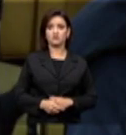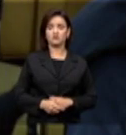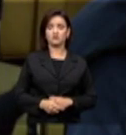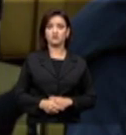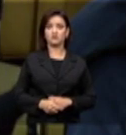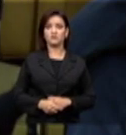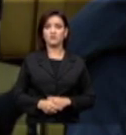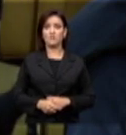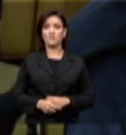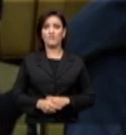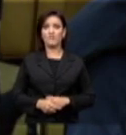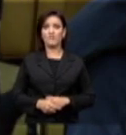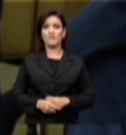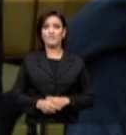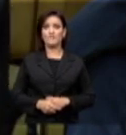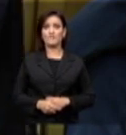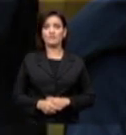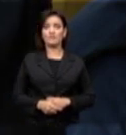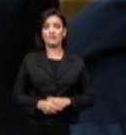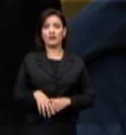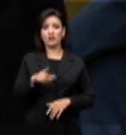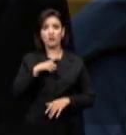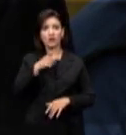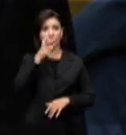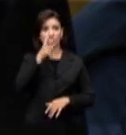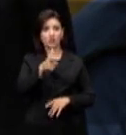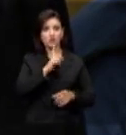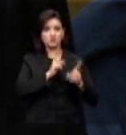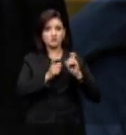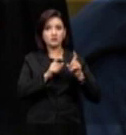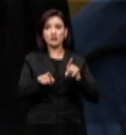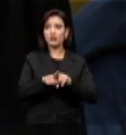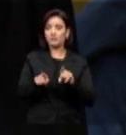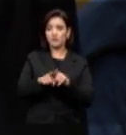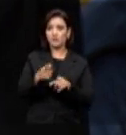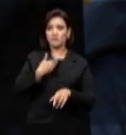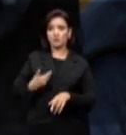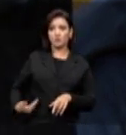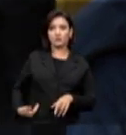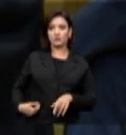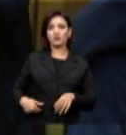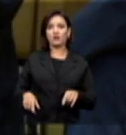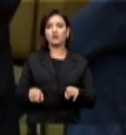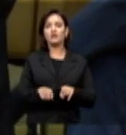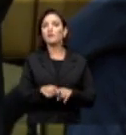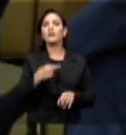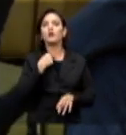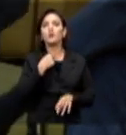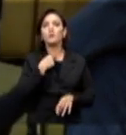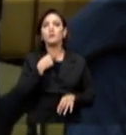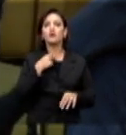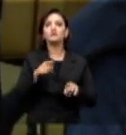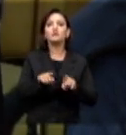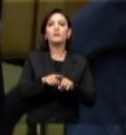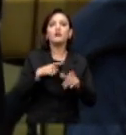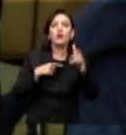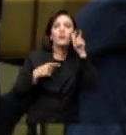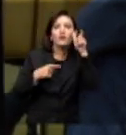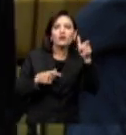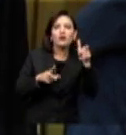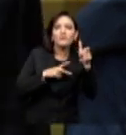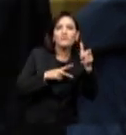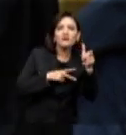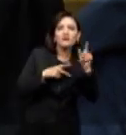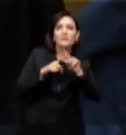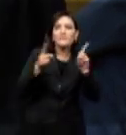sem a perspectiva do interesse público, e também não se pode ler o interesse do particular nos atos administrativos sem a perspectiva